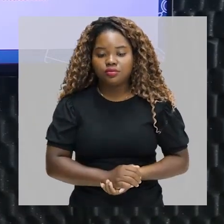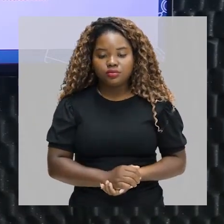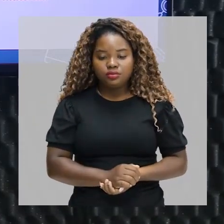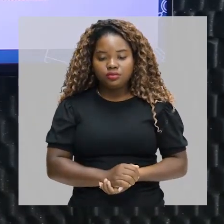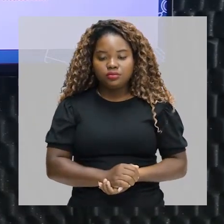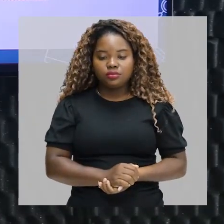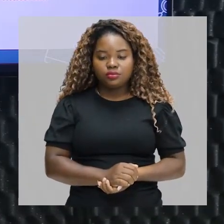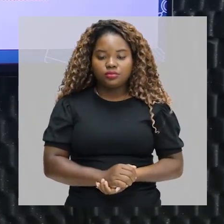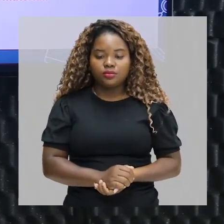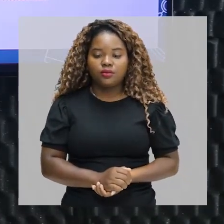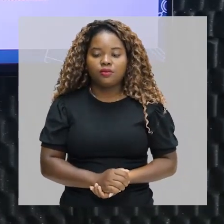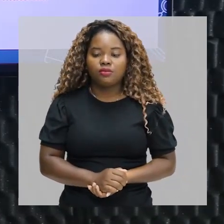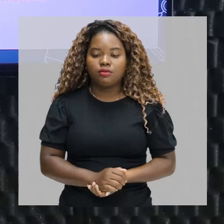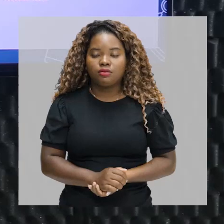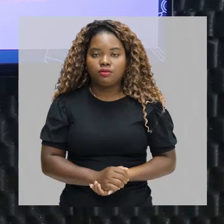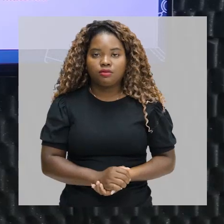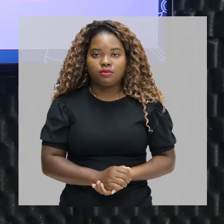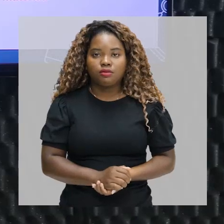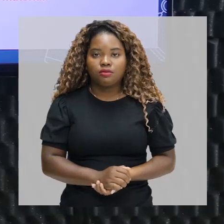Né?